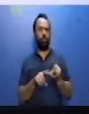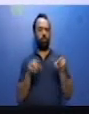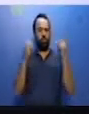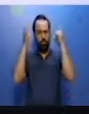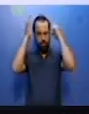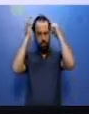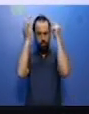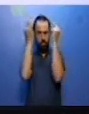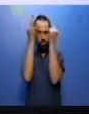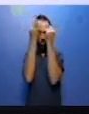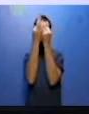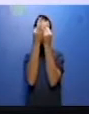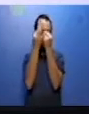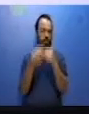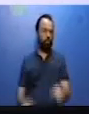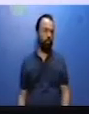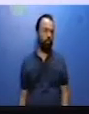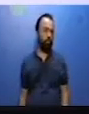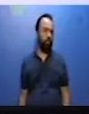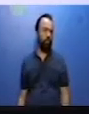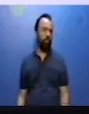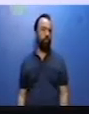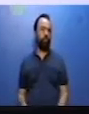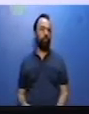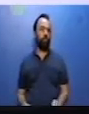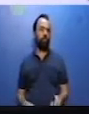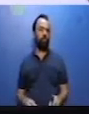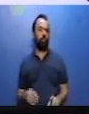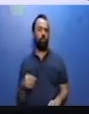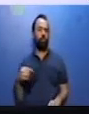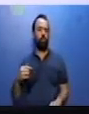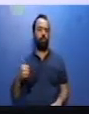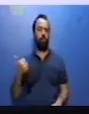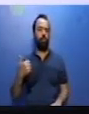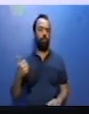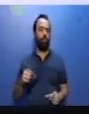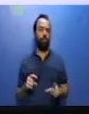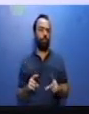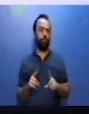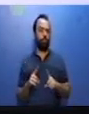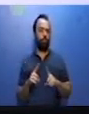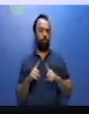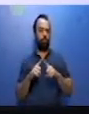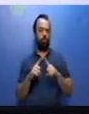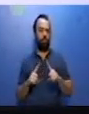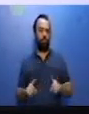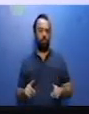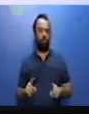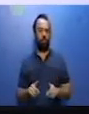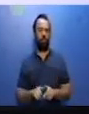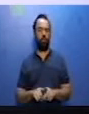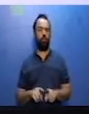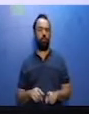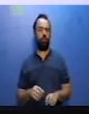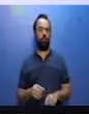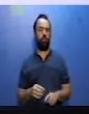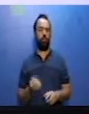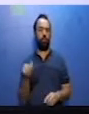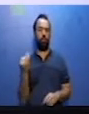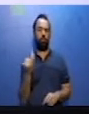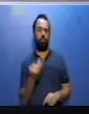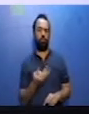e aí depois que nós encontrarmos o valor de delta né a primeira coisa que a gente faz encontrar o valor de delta e substituir aqui